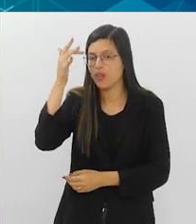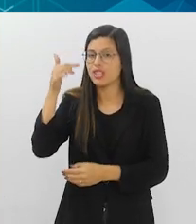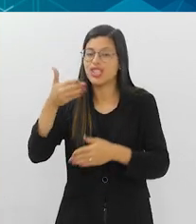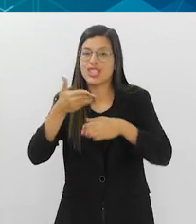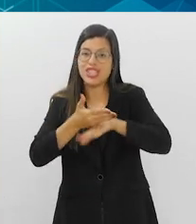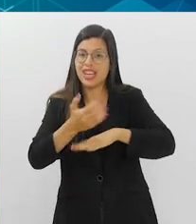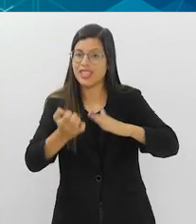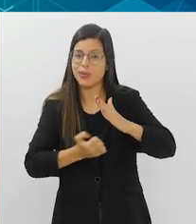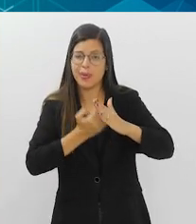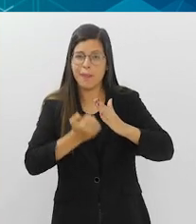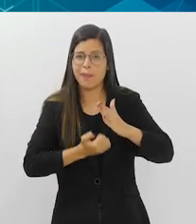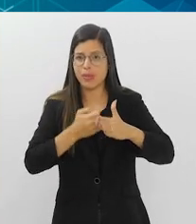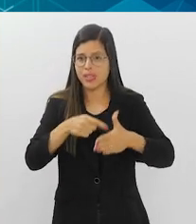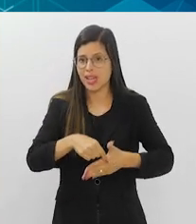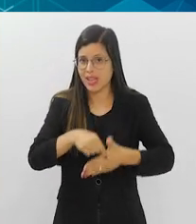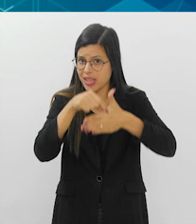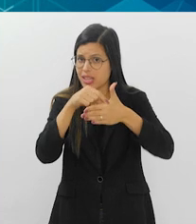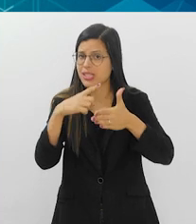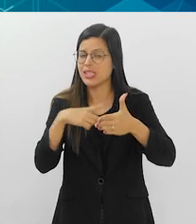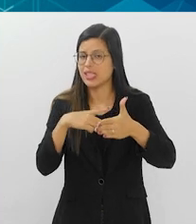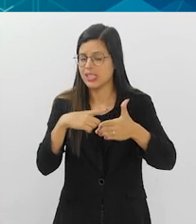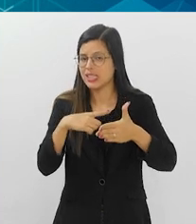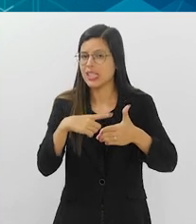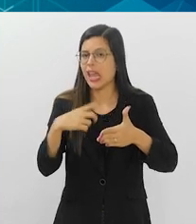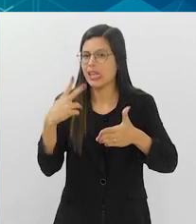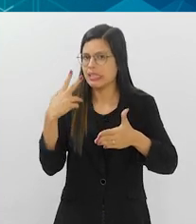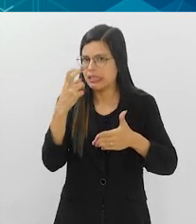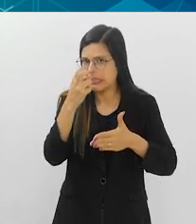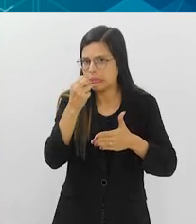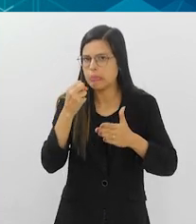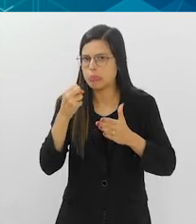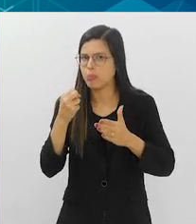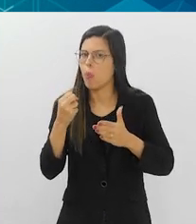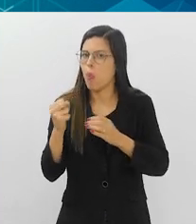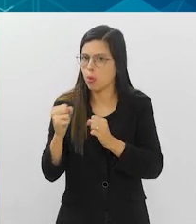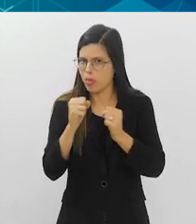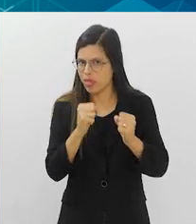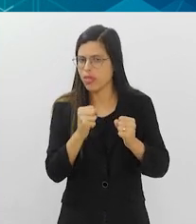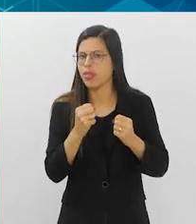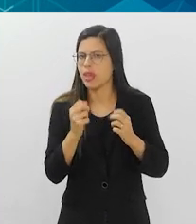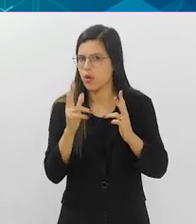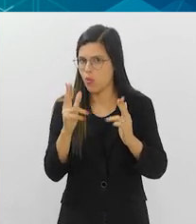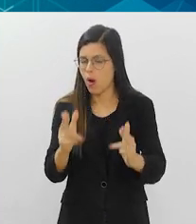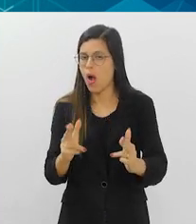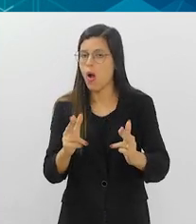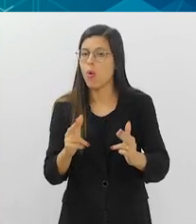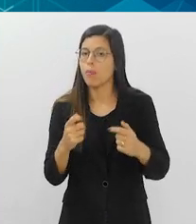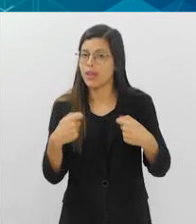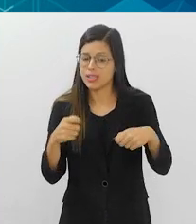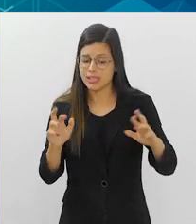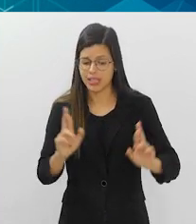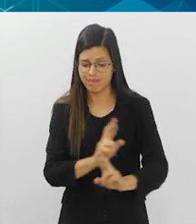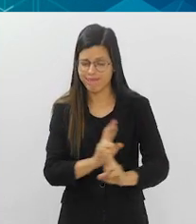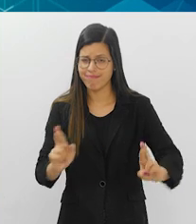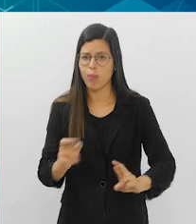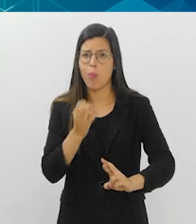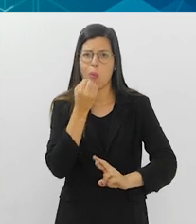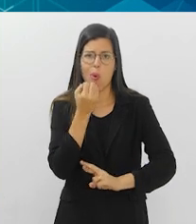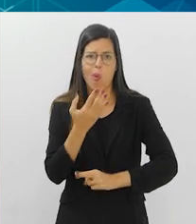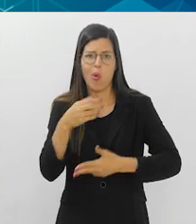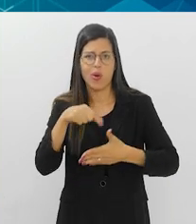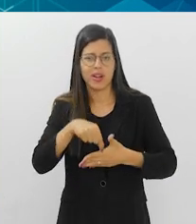e aí a gente entra numa empresa e essa liderança tem esse impacto quase similar. Então, uma boa relação com a liderança